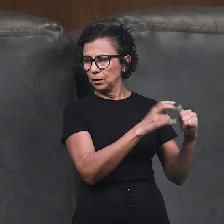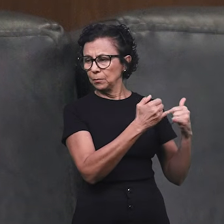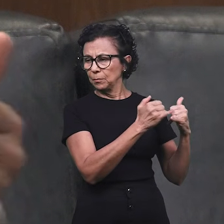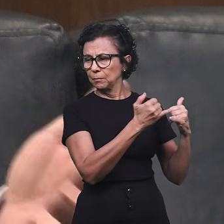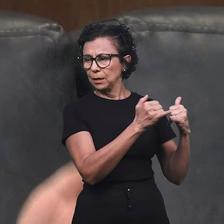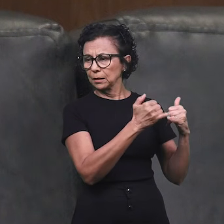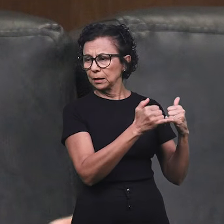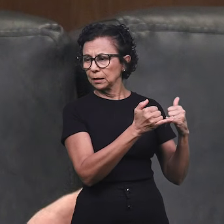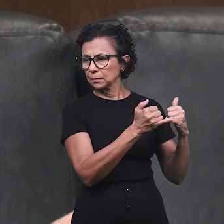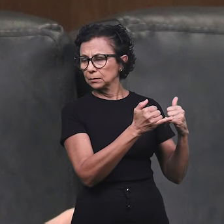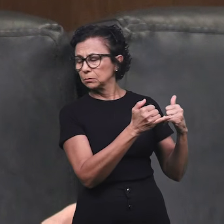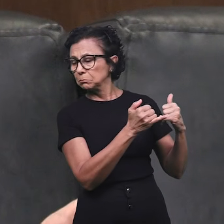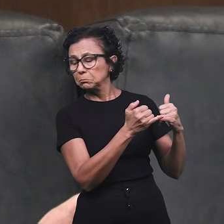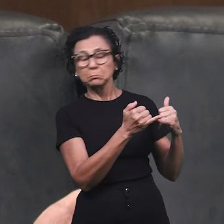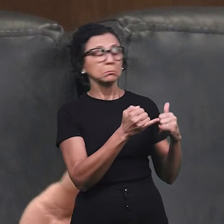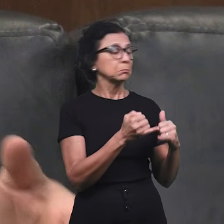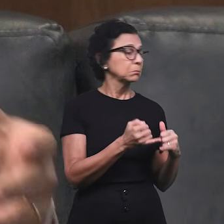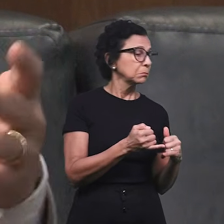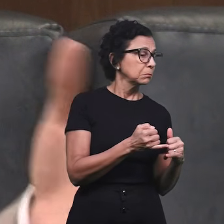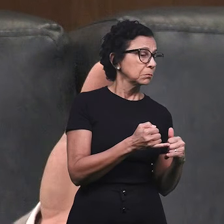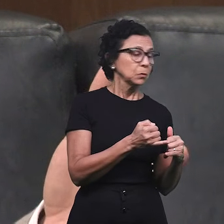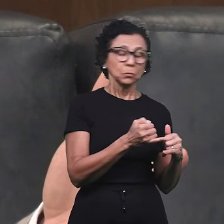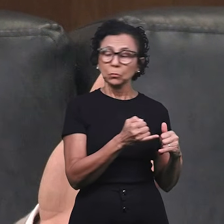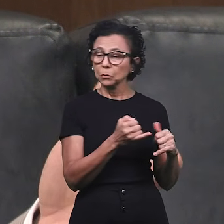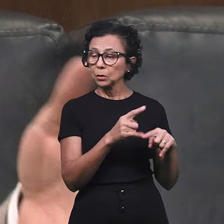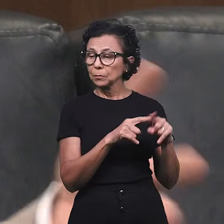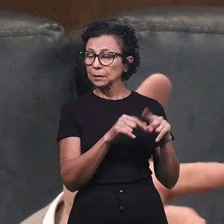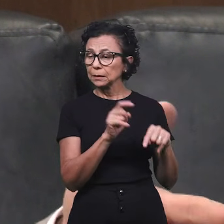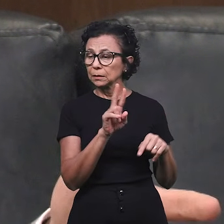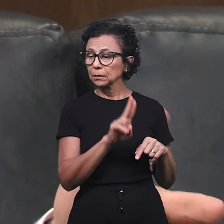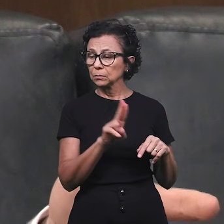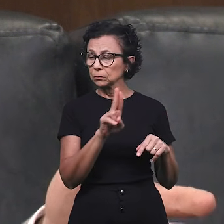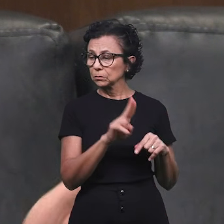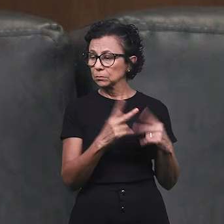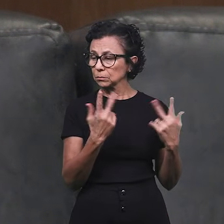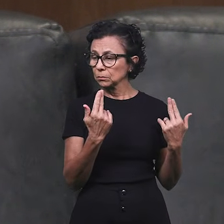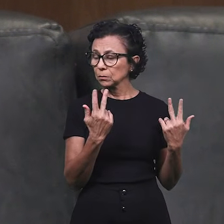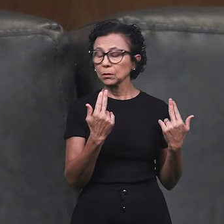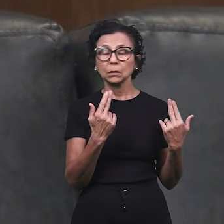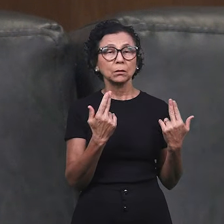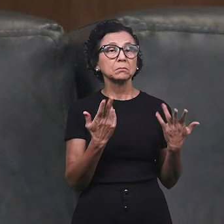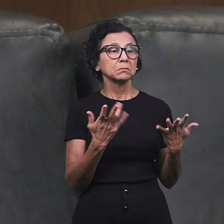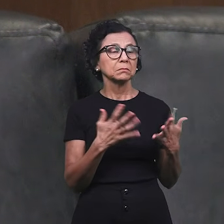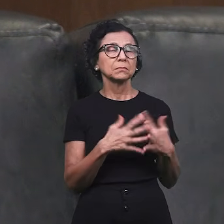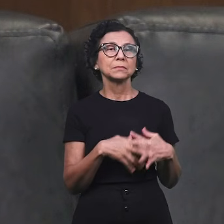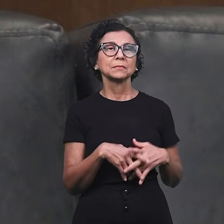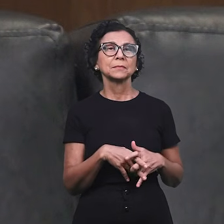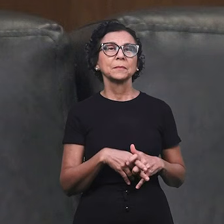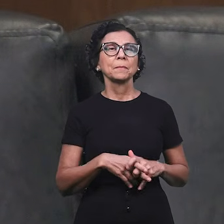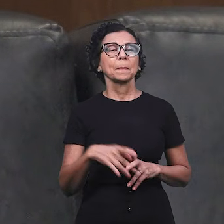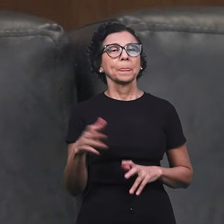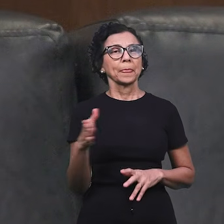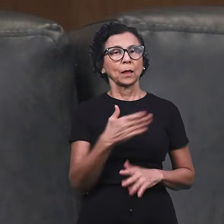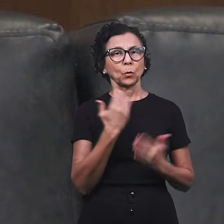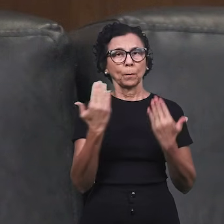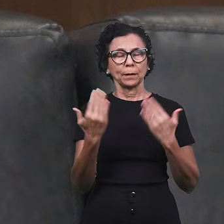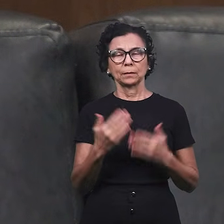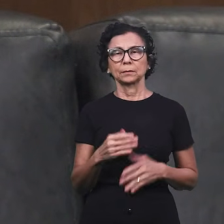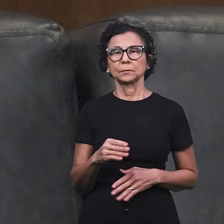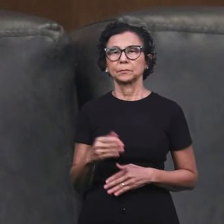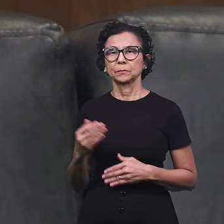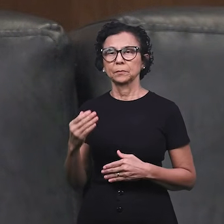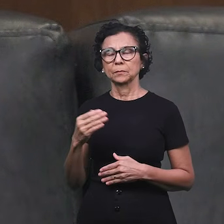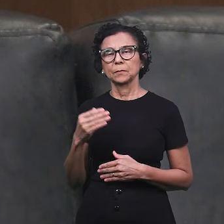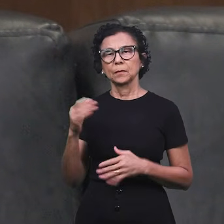aqui parece muito parecido com o templo. Os mesmos materiais foram utilizados. Então você olha hoje a família de um servo